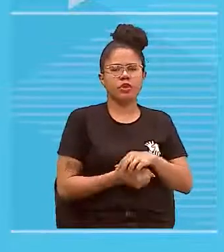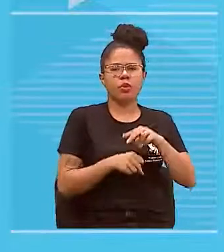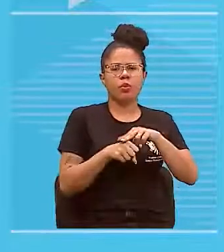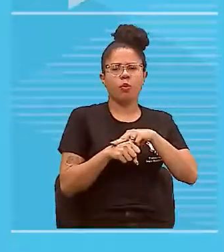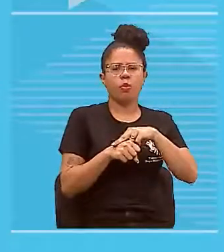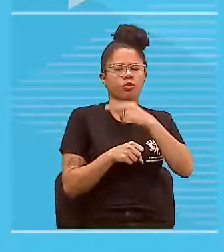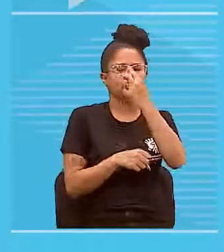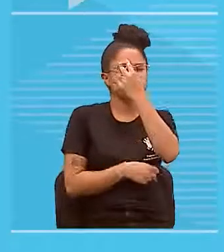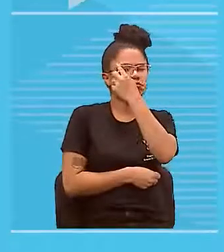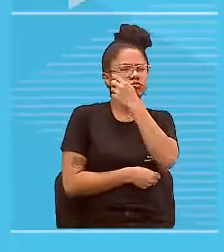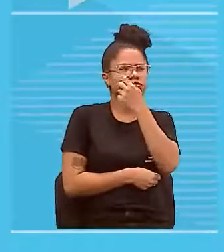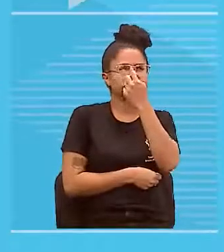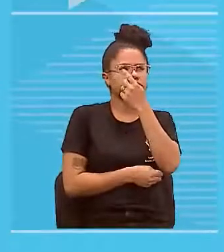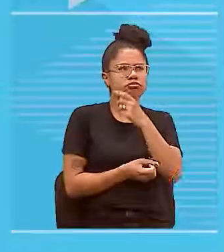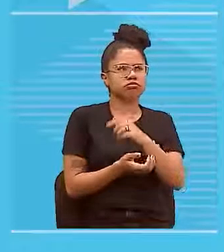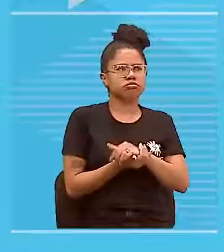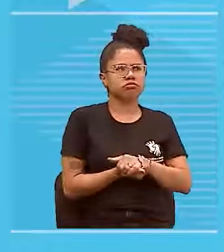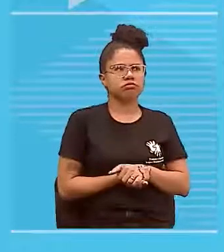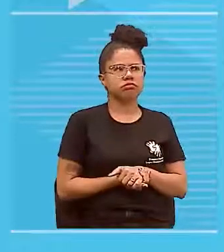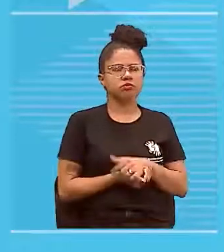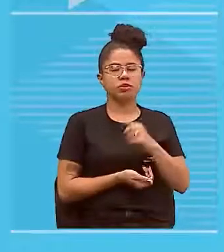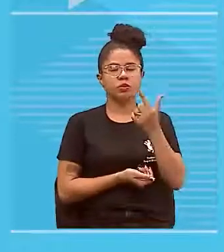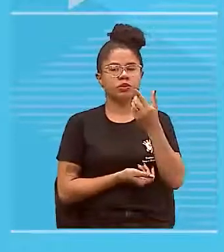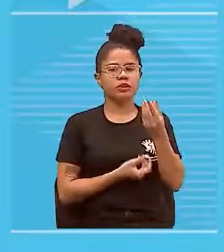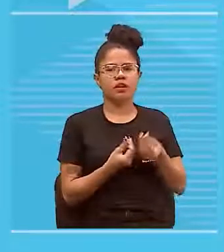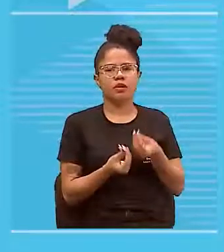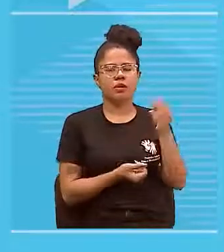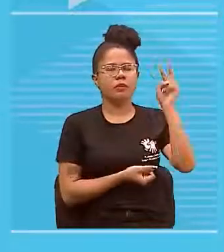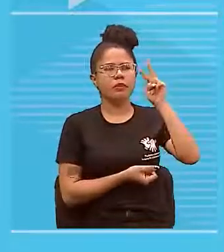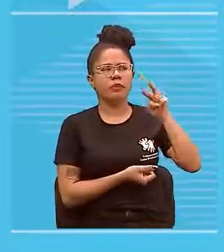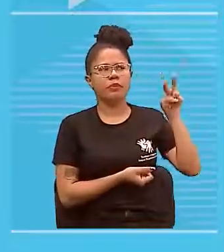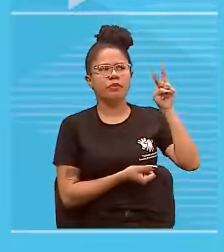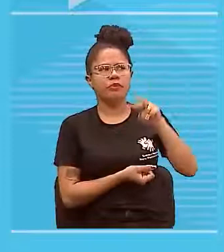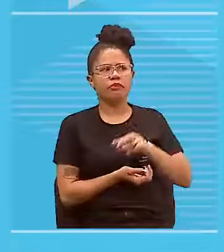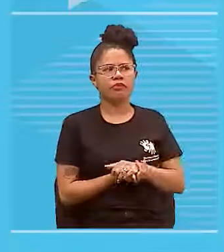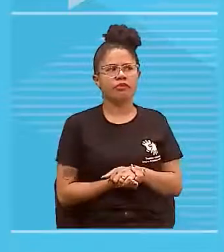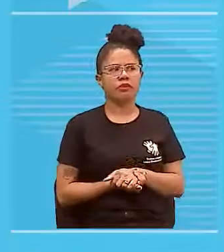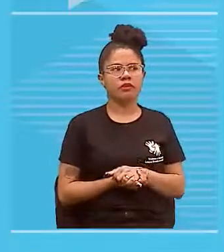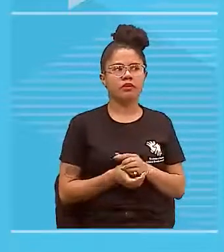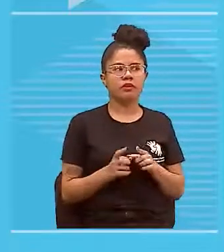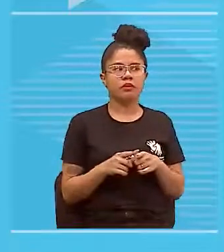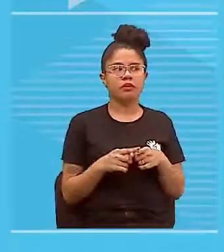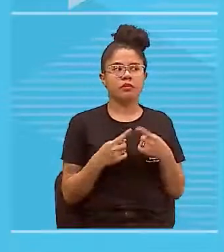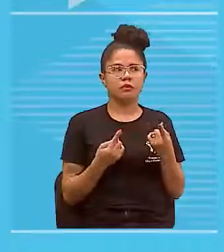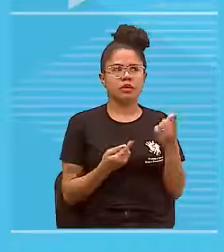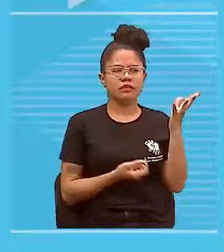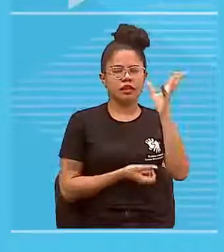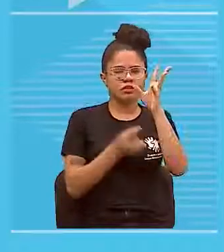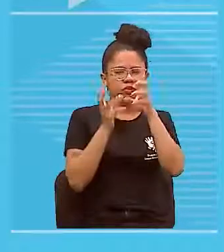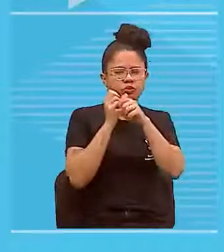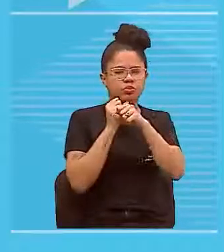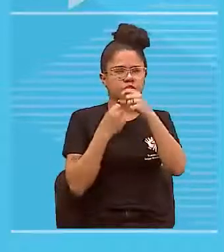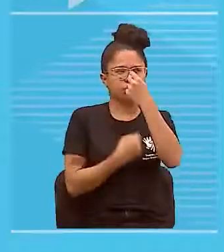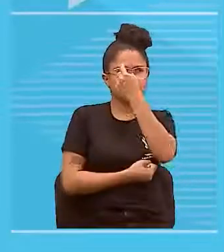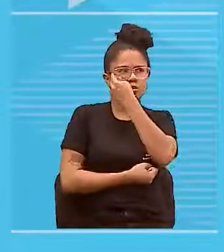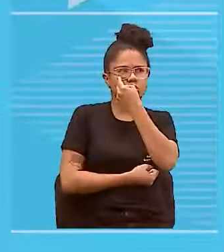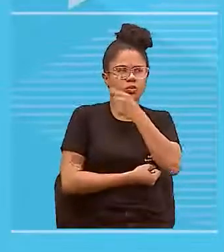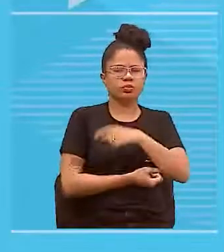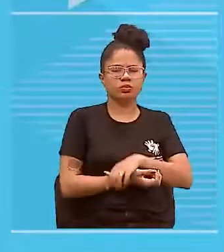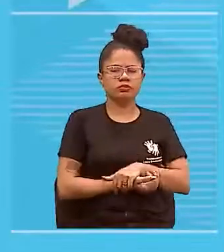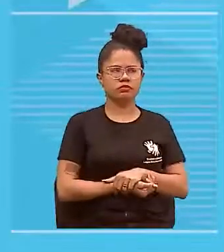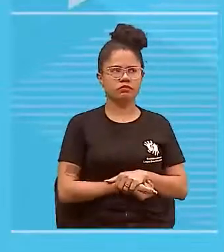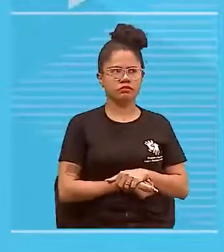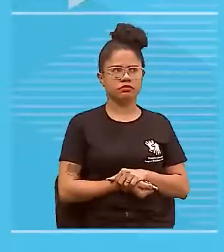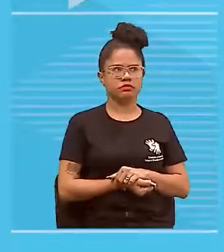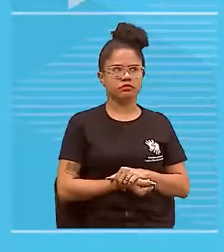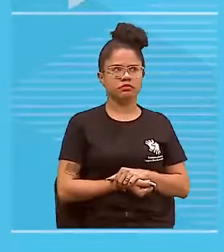como a imagem aqui é preto e branca não dá para ver né a cor roxa mas está escura aí no olho né é